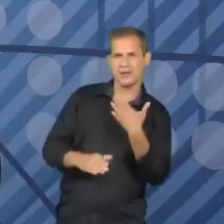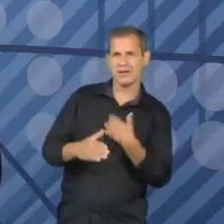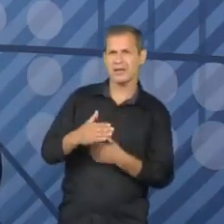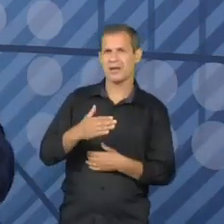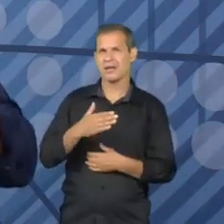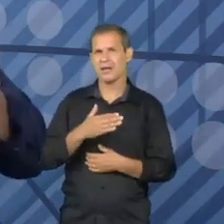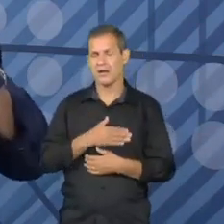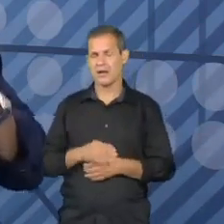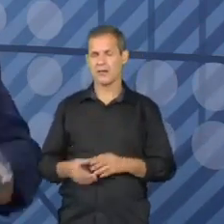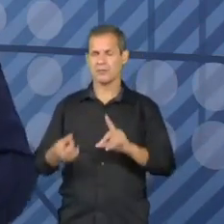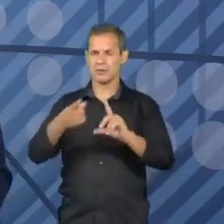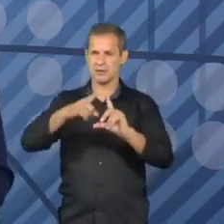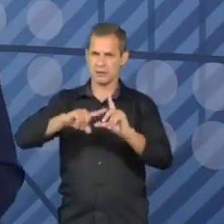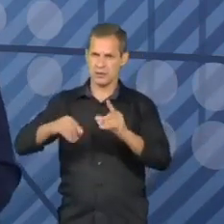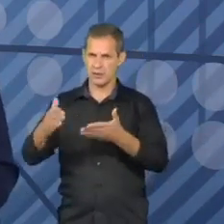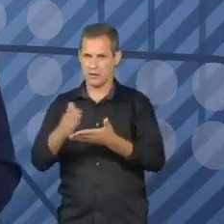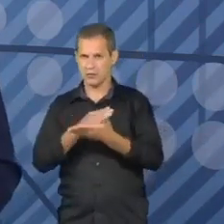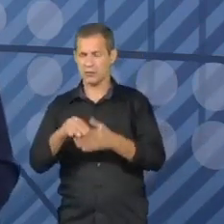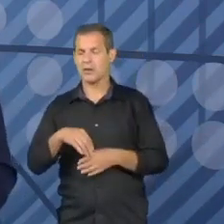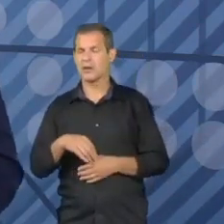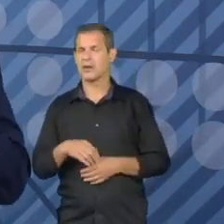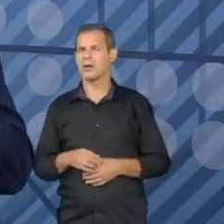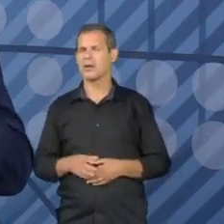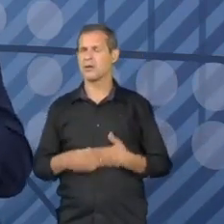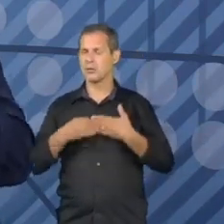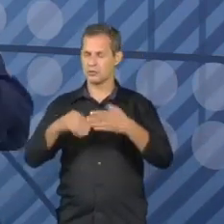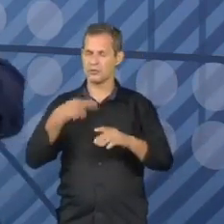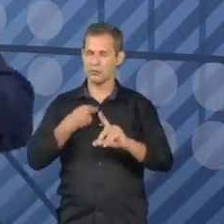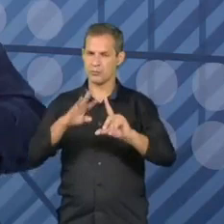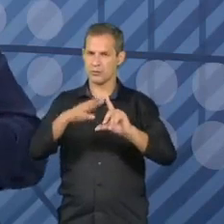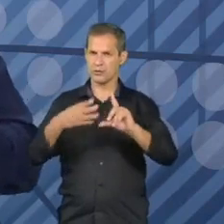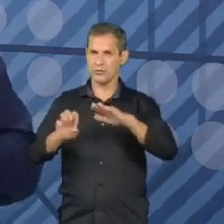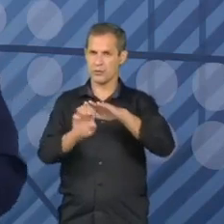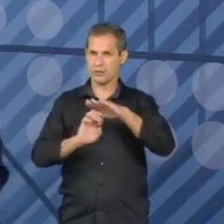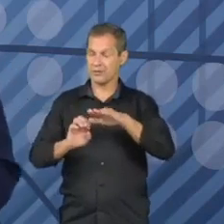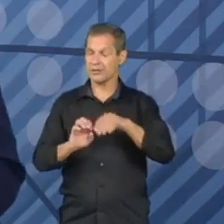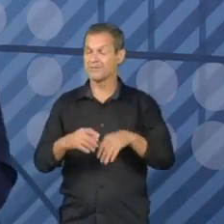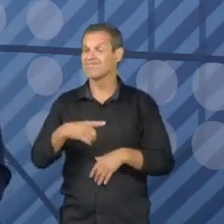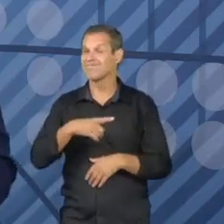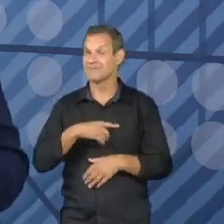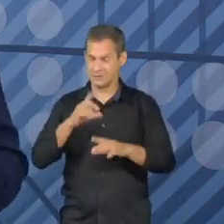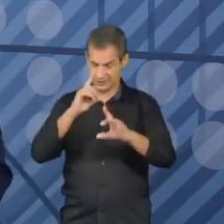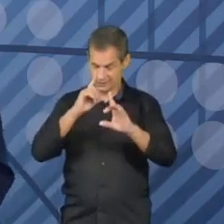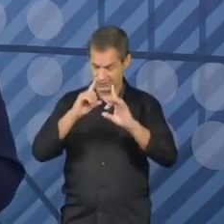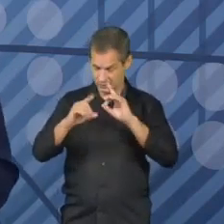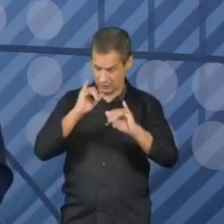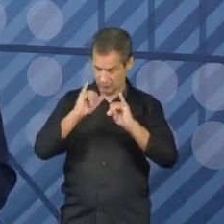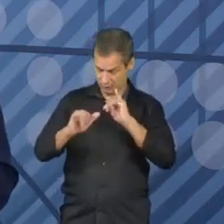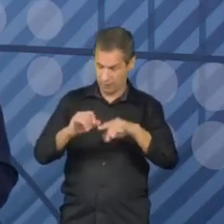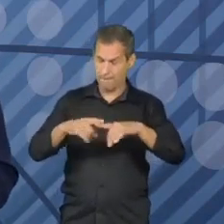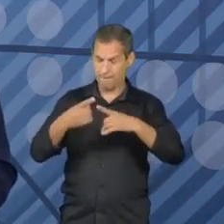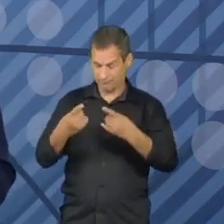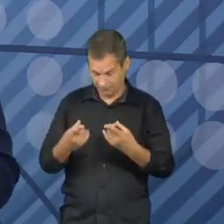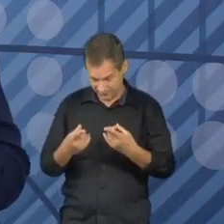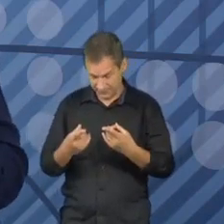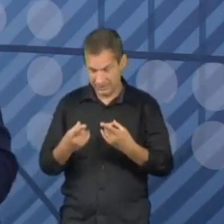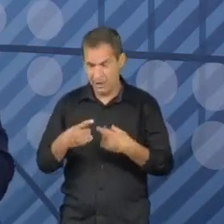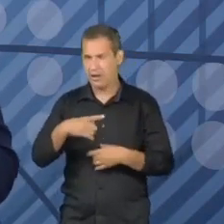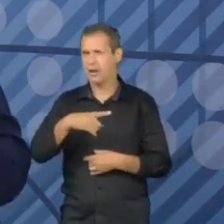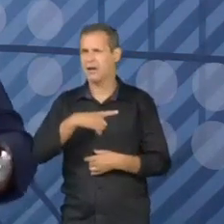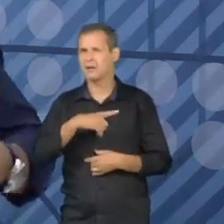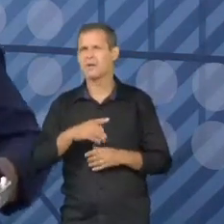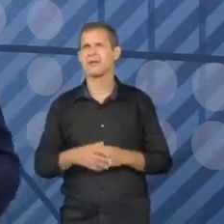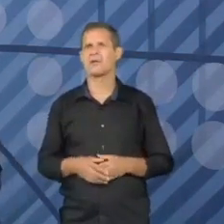curva de distribuição e levar para a nossa tabela. Então, a empresa, até então, ela tinha dado uma informação lá que ela